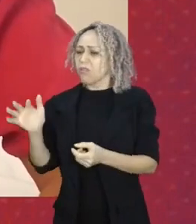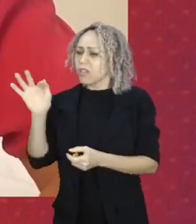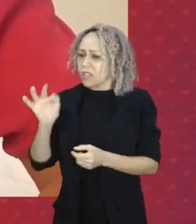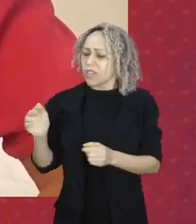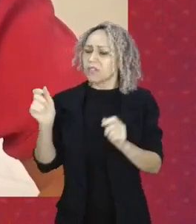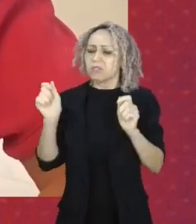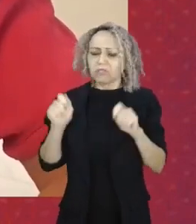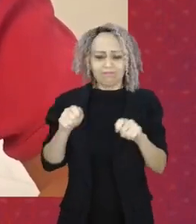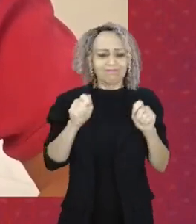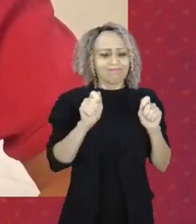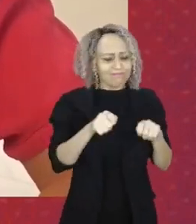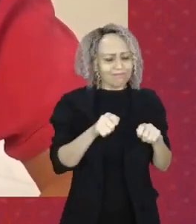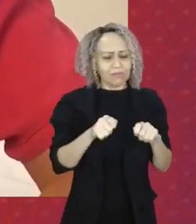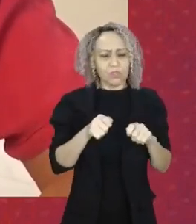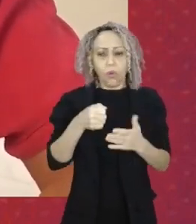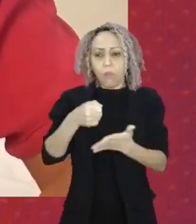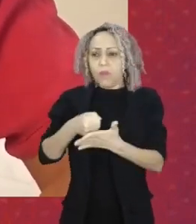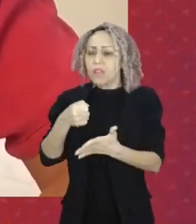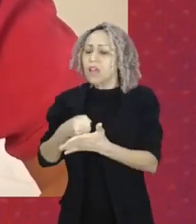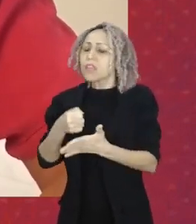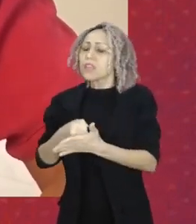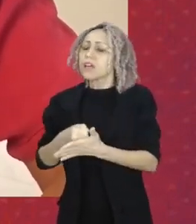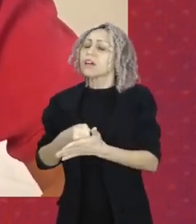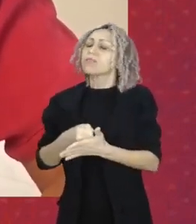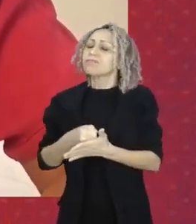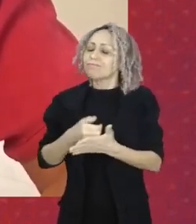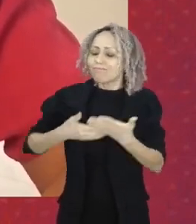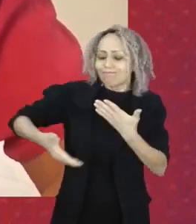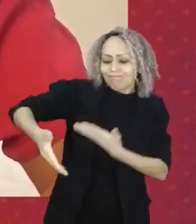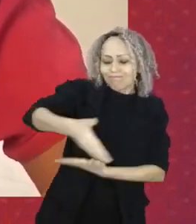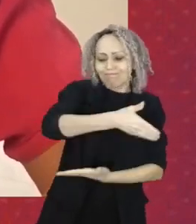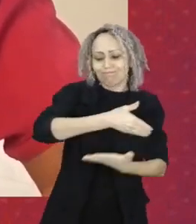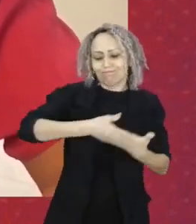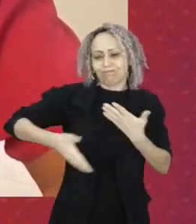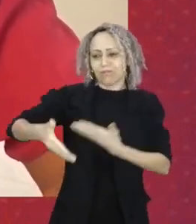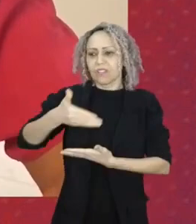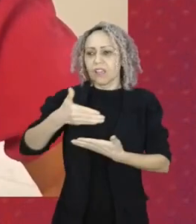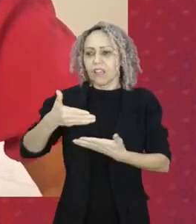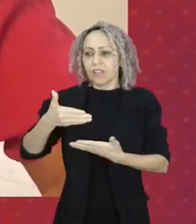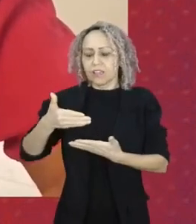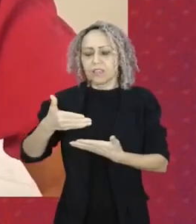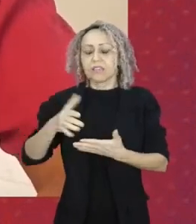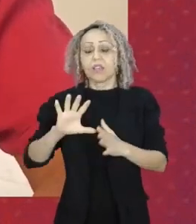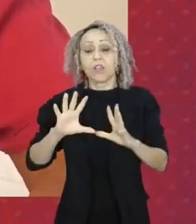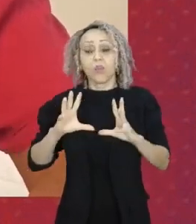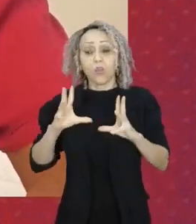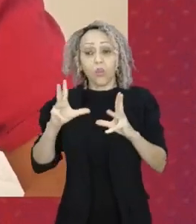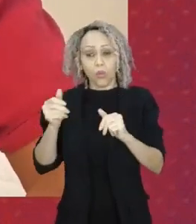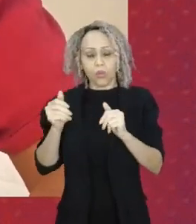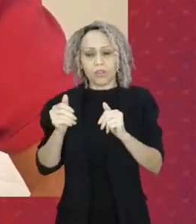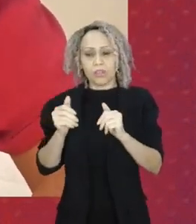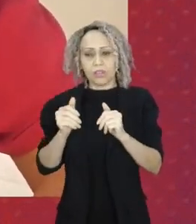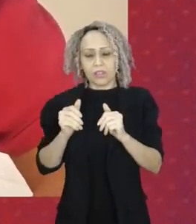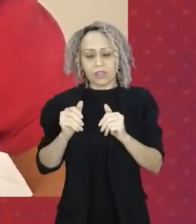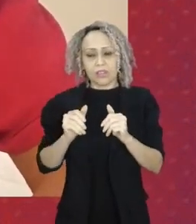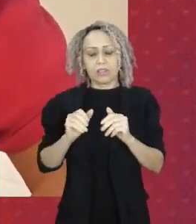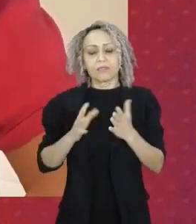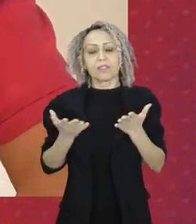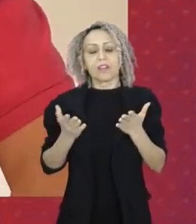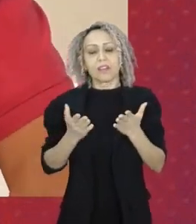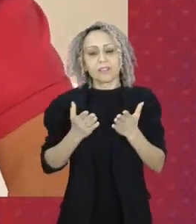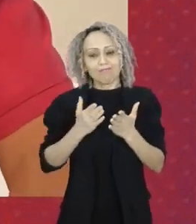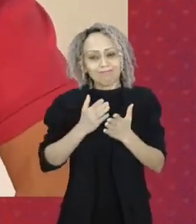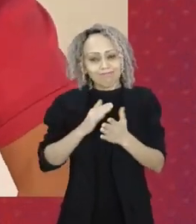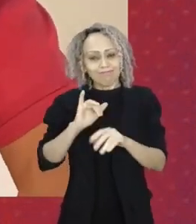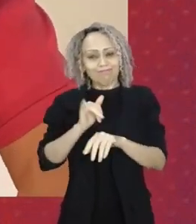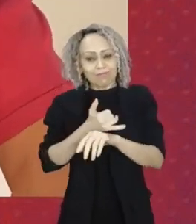caráter intergovernamental, integrador das medidas adotadas pelo poder público e